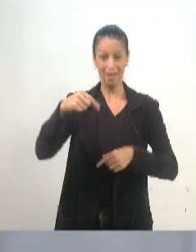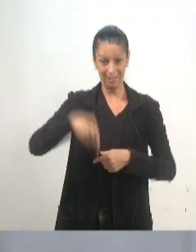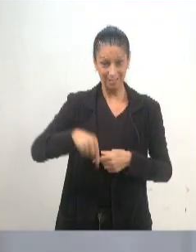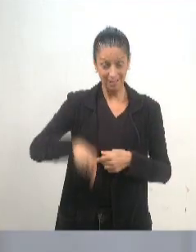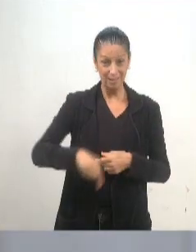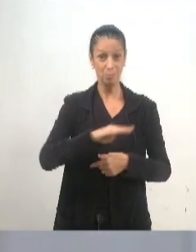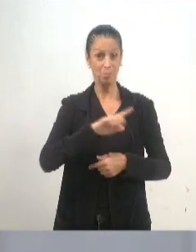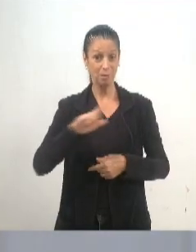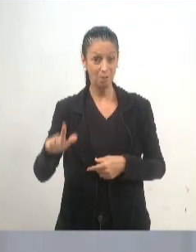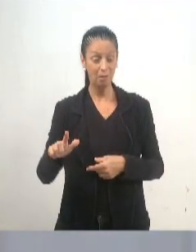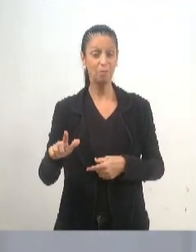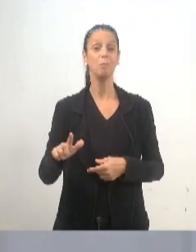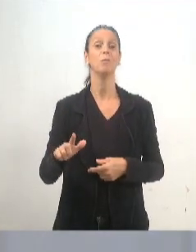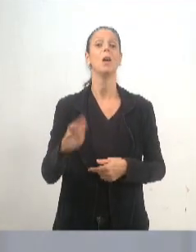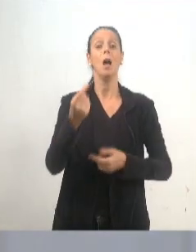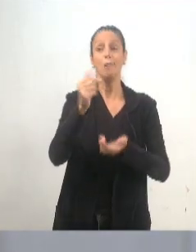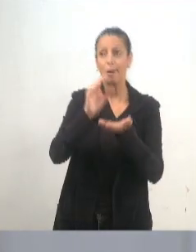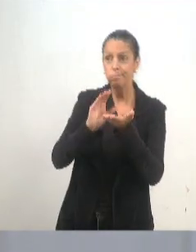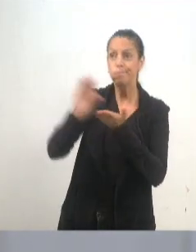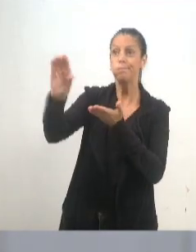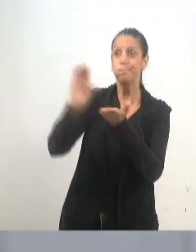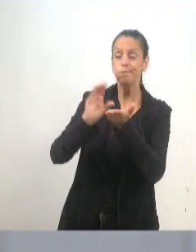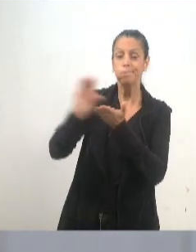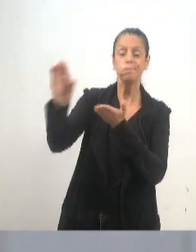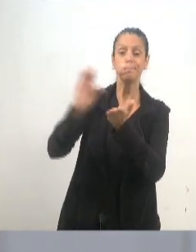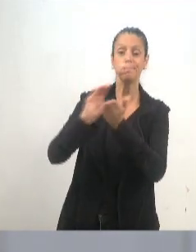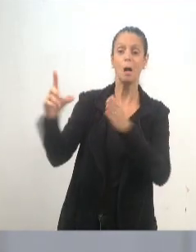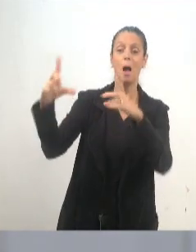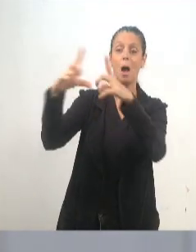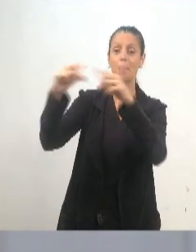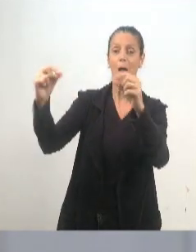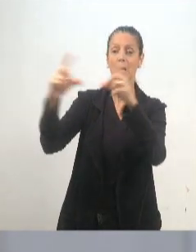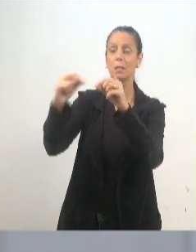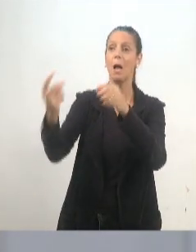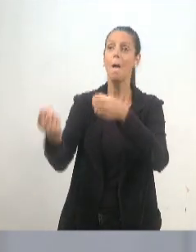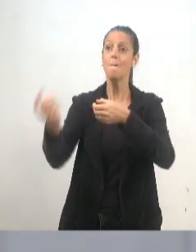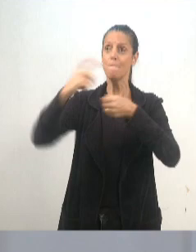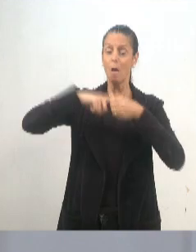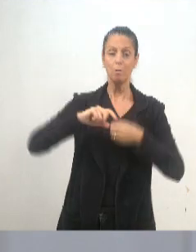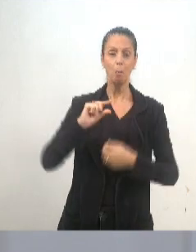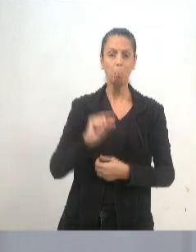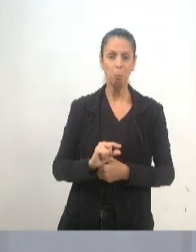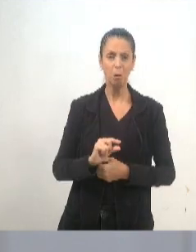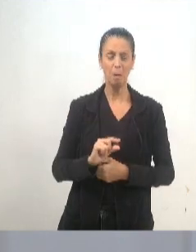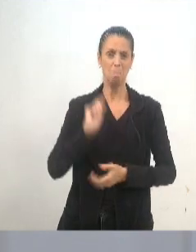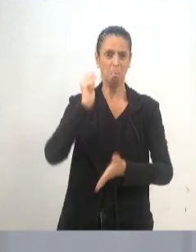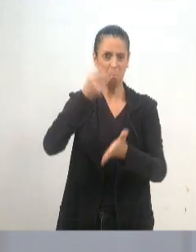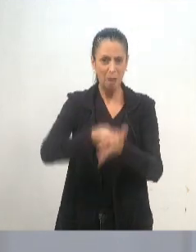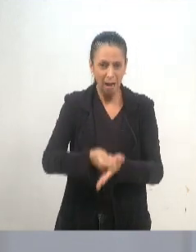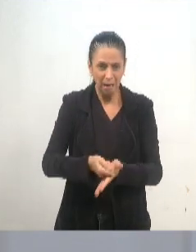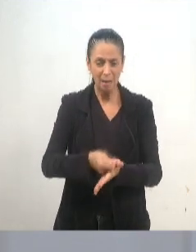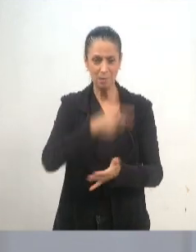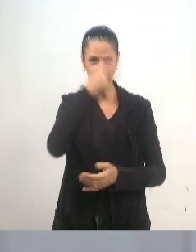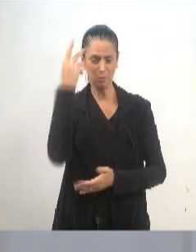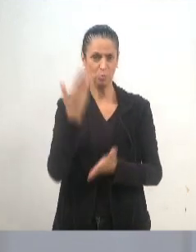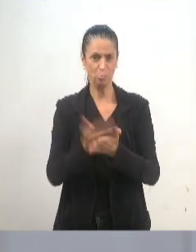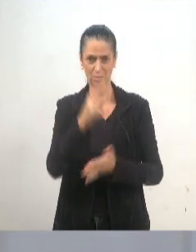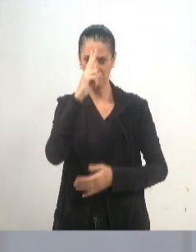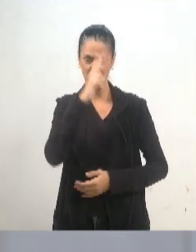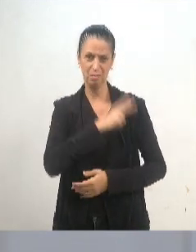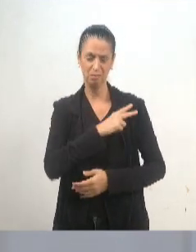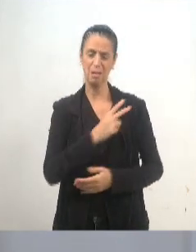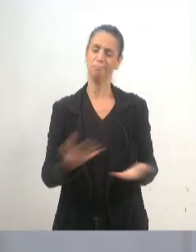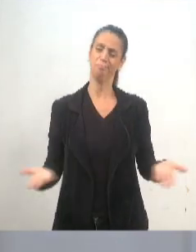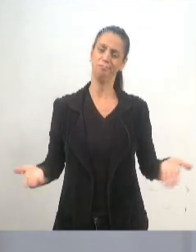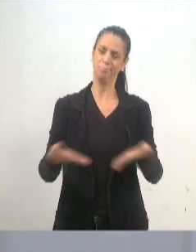que leva recursos a Brasília e não recebe eles de volta, não recebe pagar para estudar no ensino médio. Me desculpa, isso a gente entende que